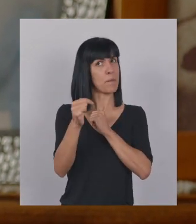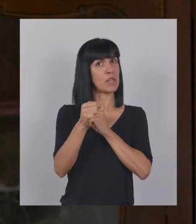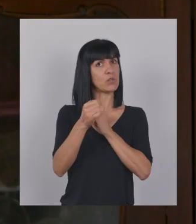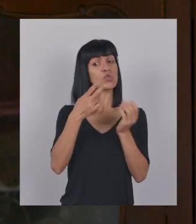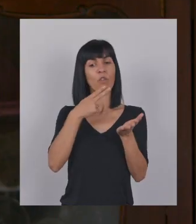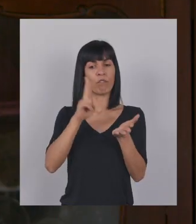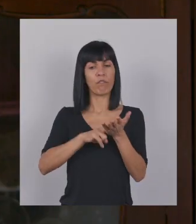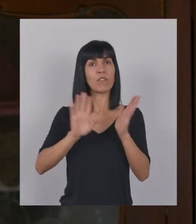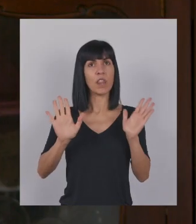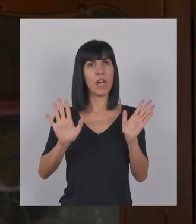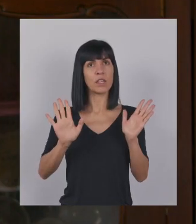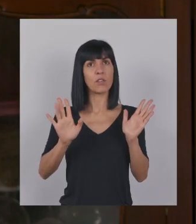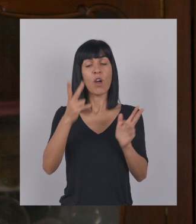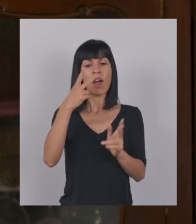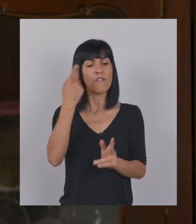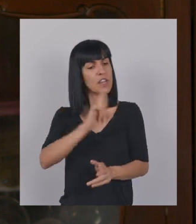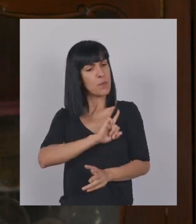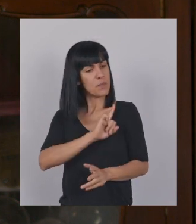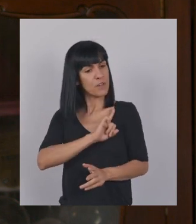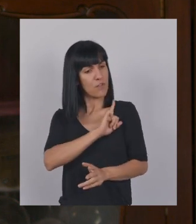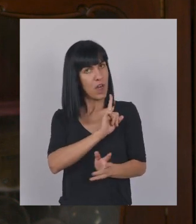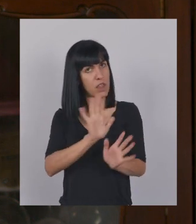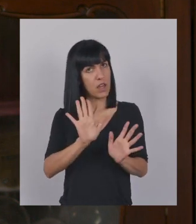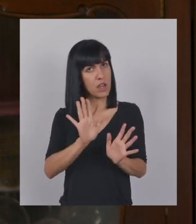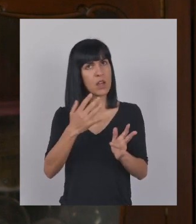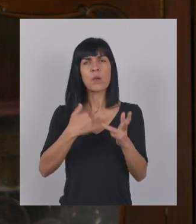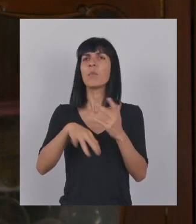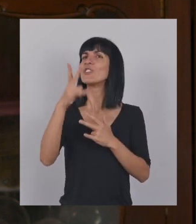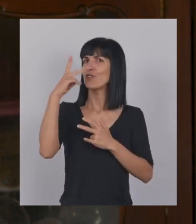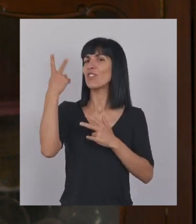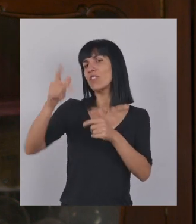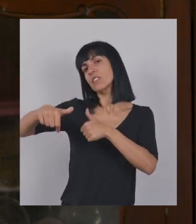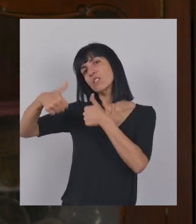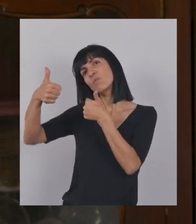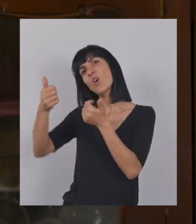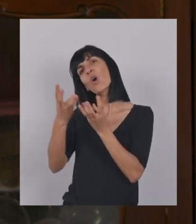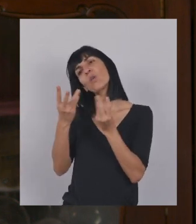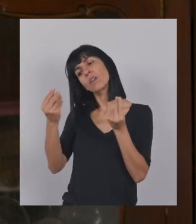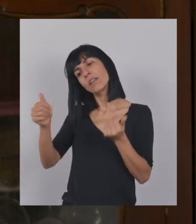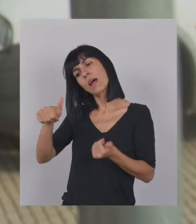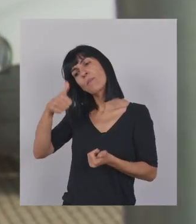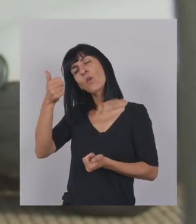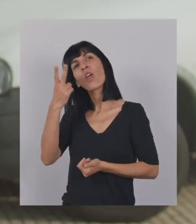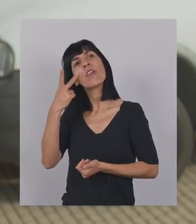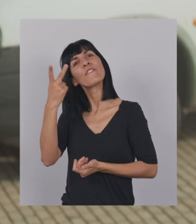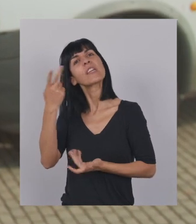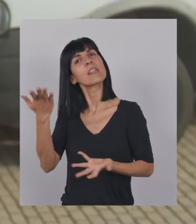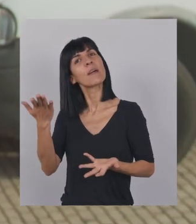tão comunicativas na cada um tivesse mais na sua vida mas vive isso melhor